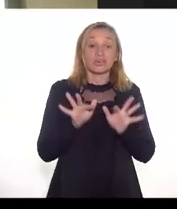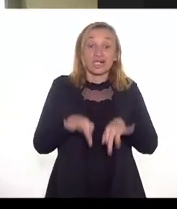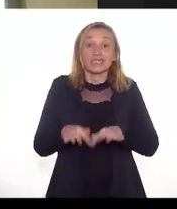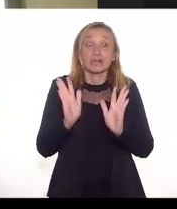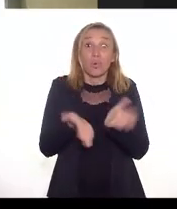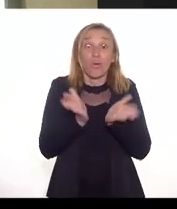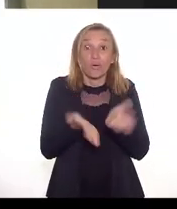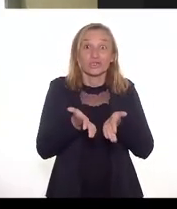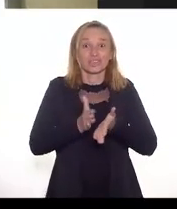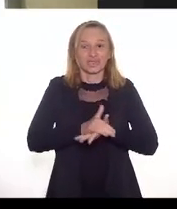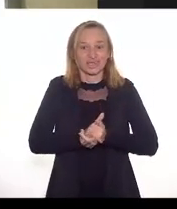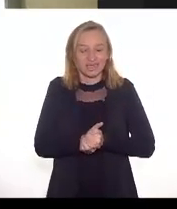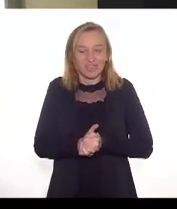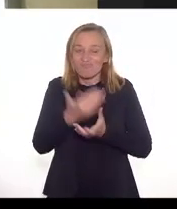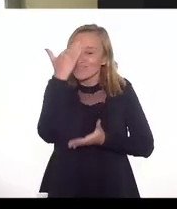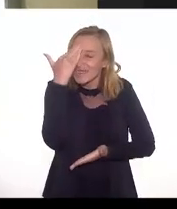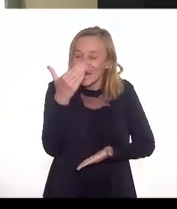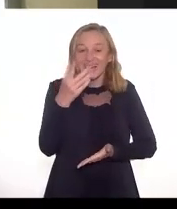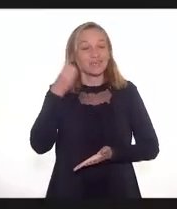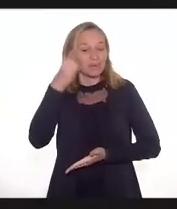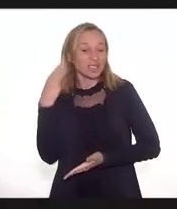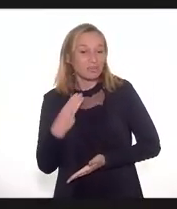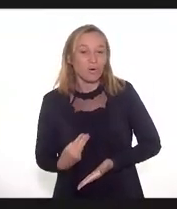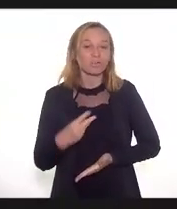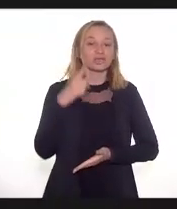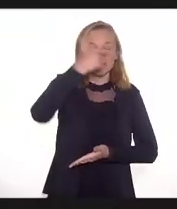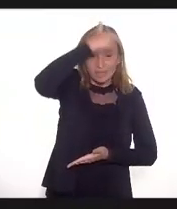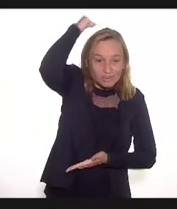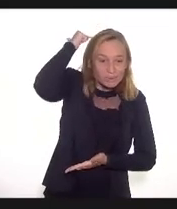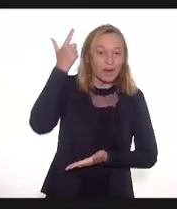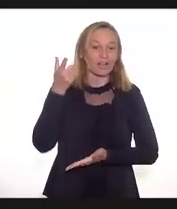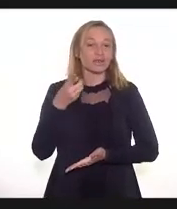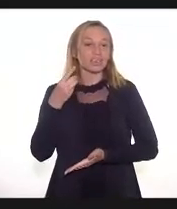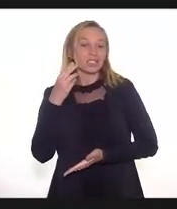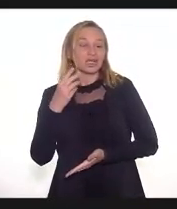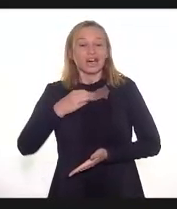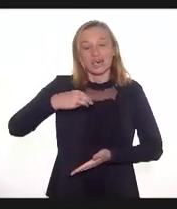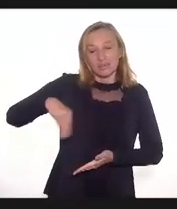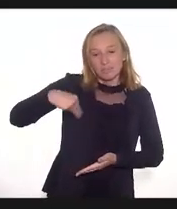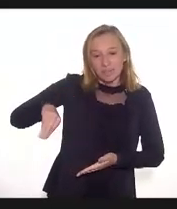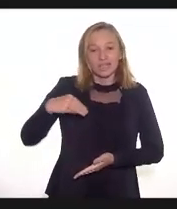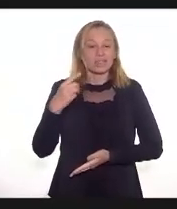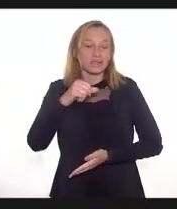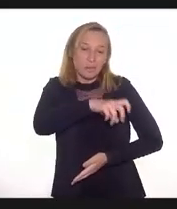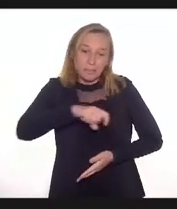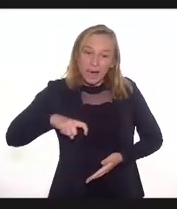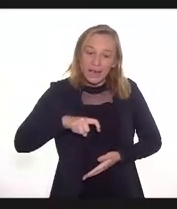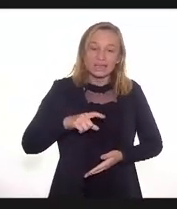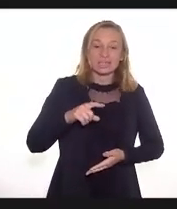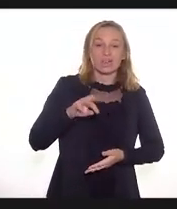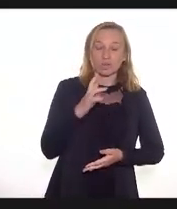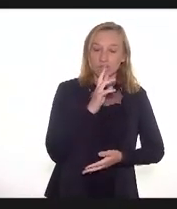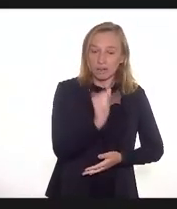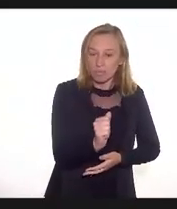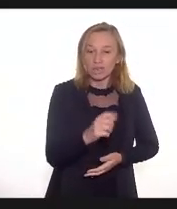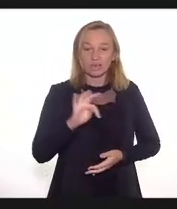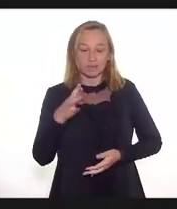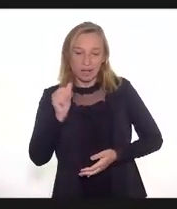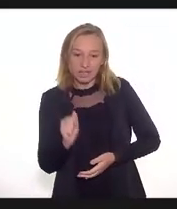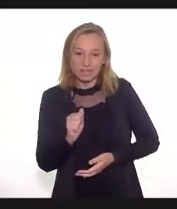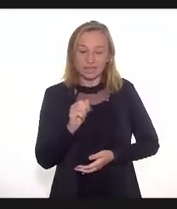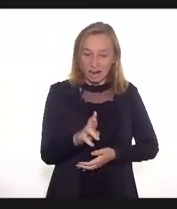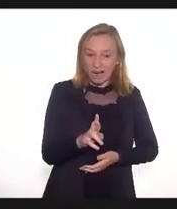hoje... Presidente. Obrigado, deputada Mônica, deputado Luiz Paulo, obrigado, deputado Carlos Mink, Max Lemos, deputado Rodrigo Amorim, Rodrigo Bacelar,